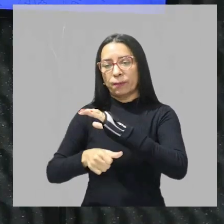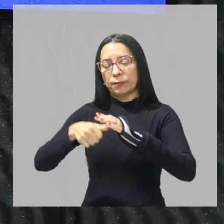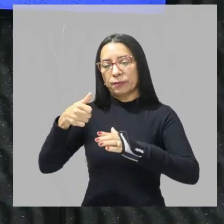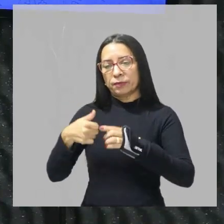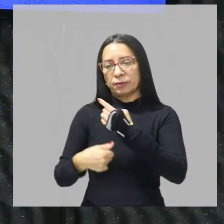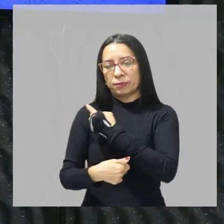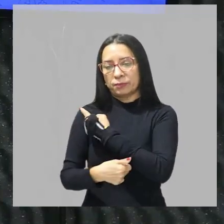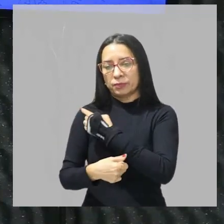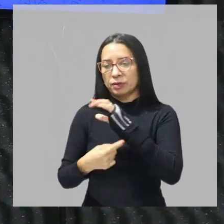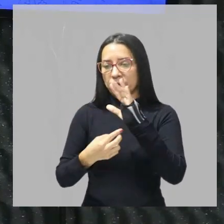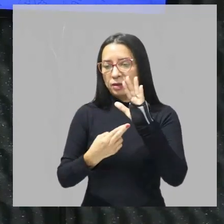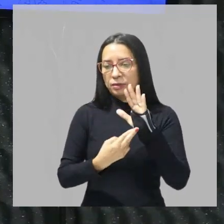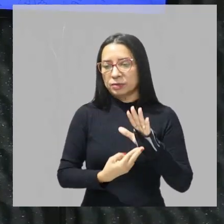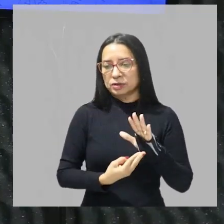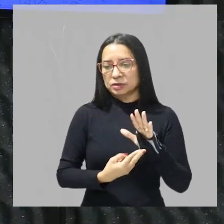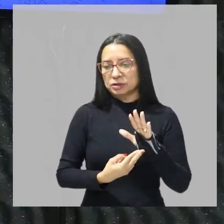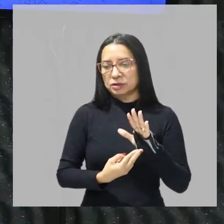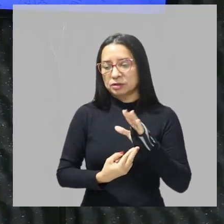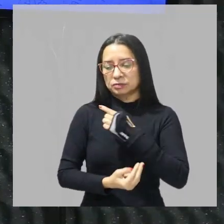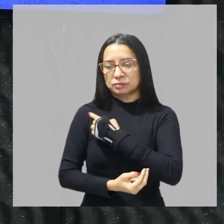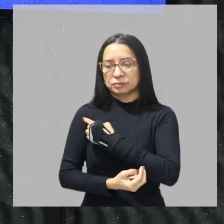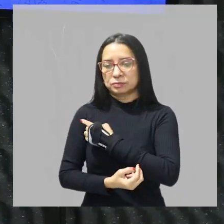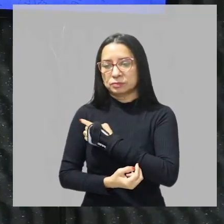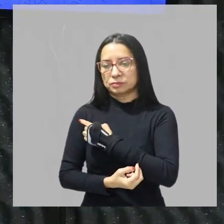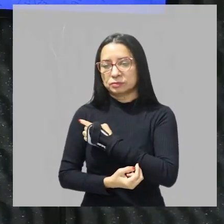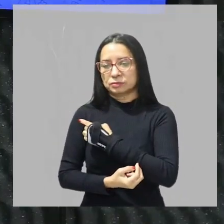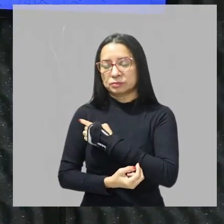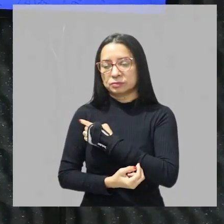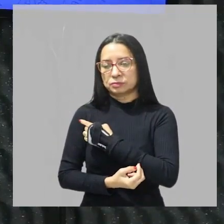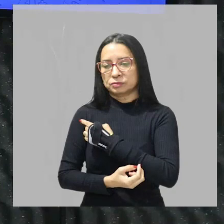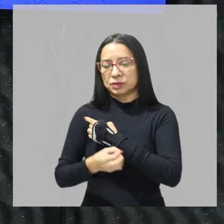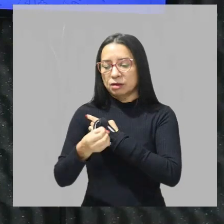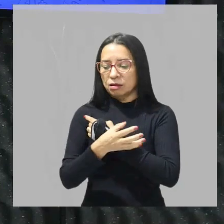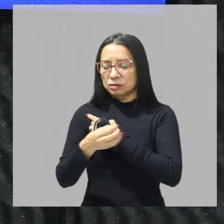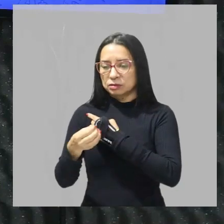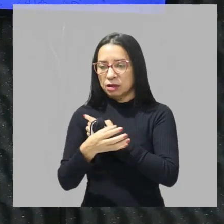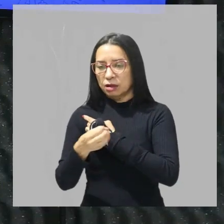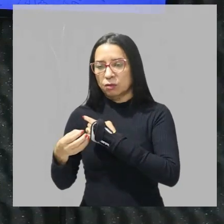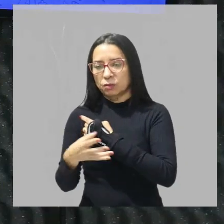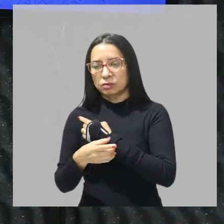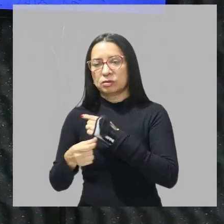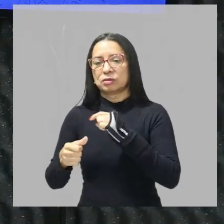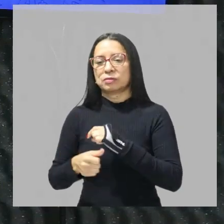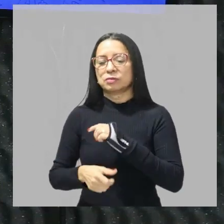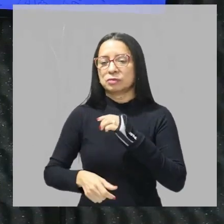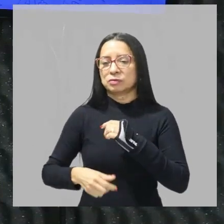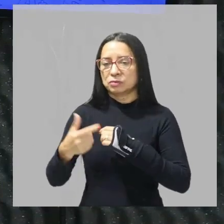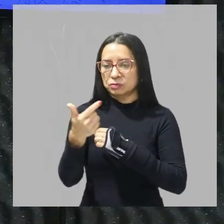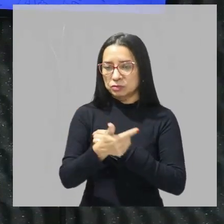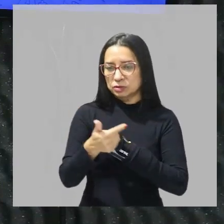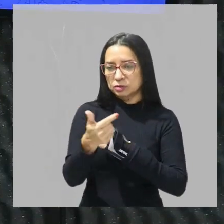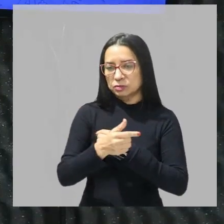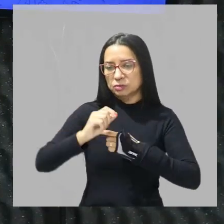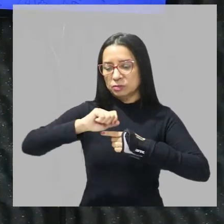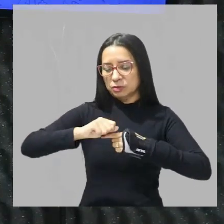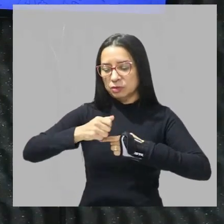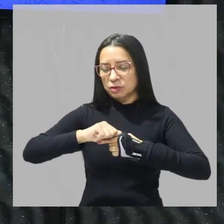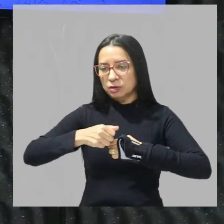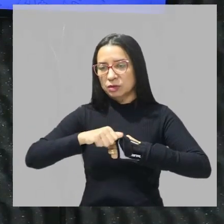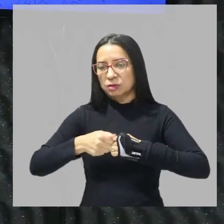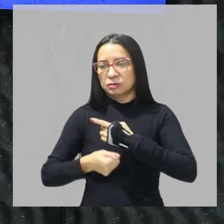trófico, representado aqui pelo fitoplâncton, tá? O segundo nível trófico, representado